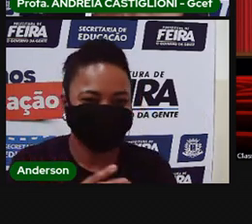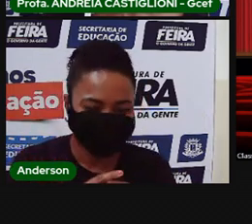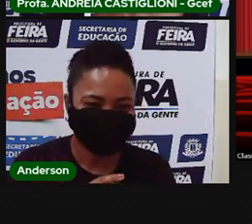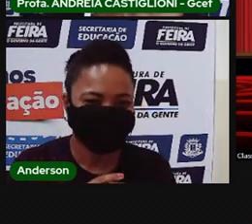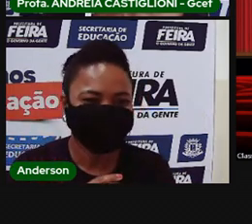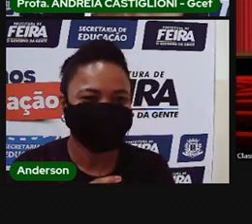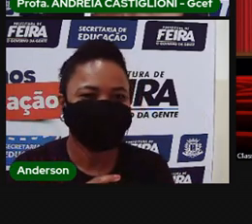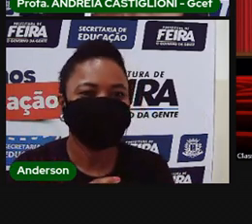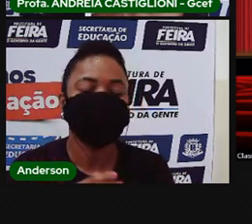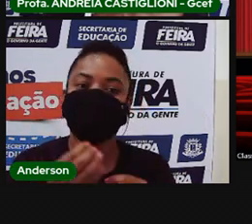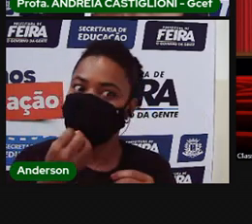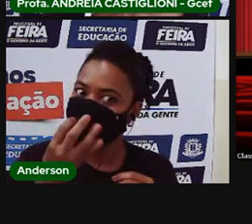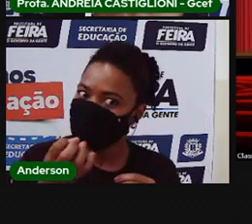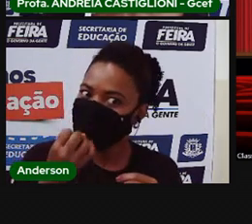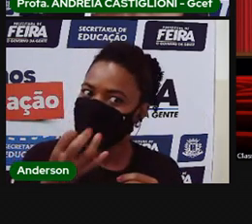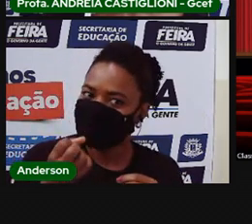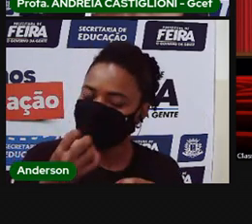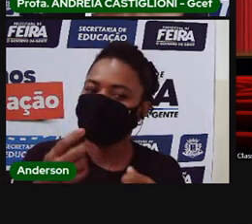um ponto.